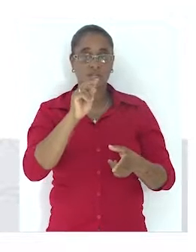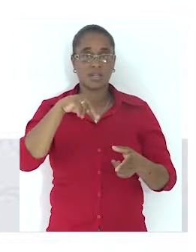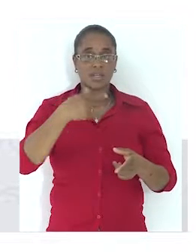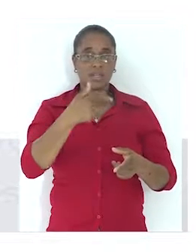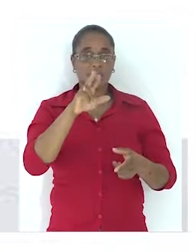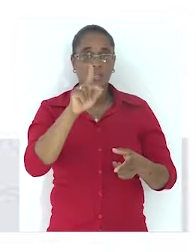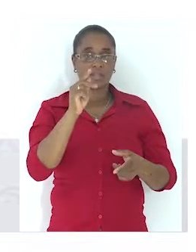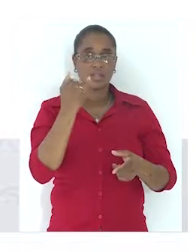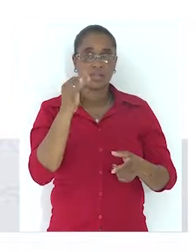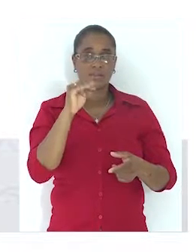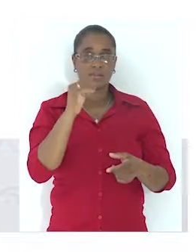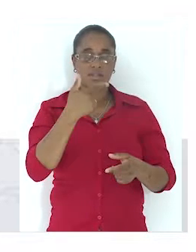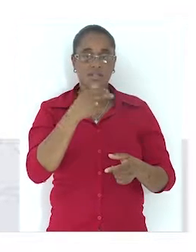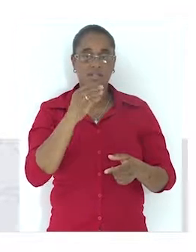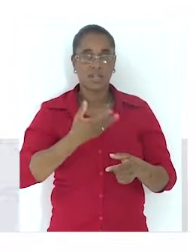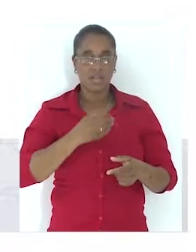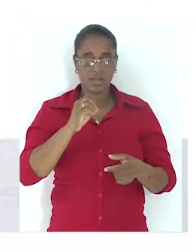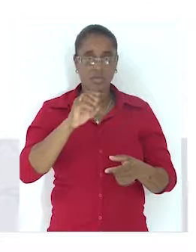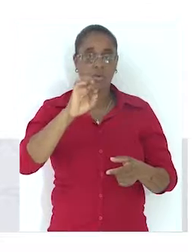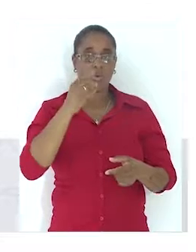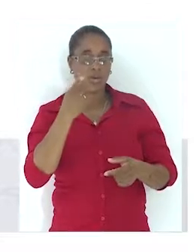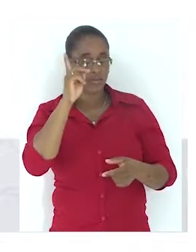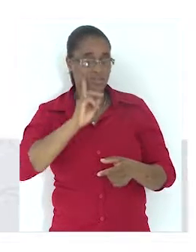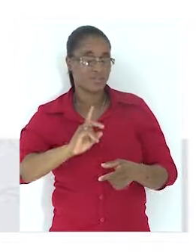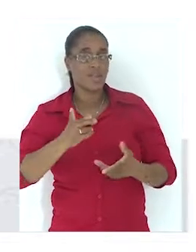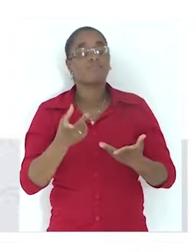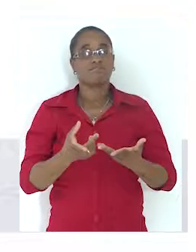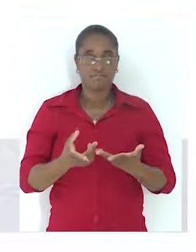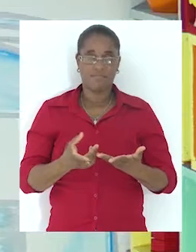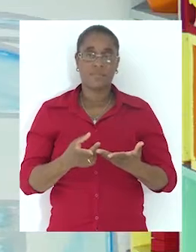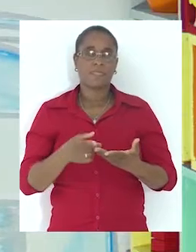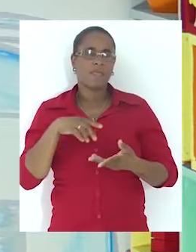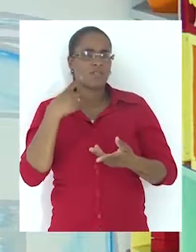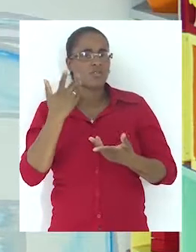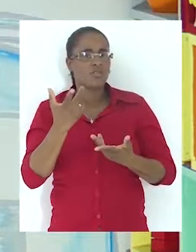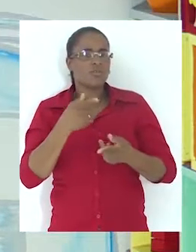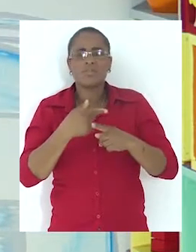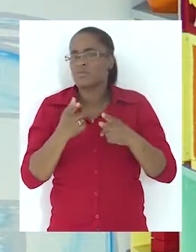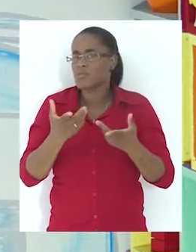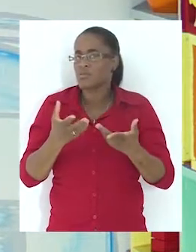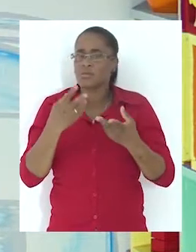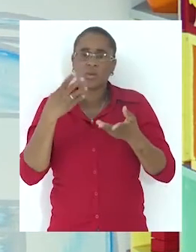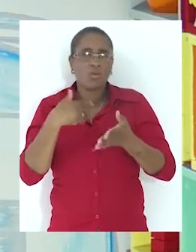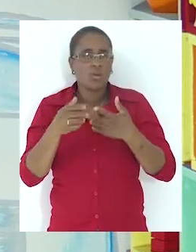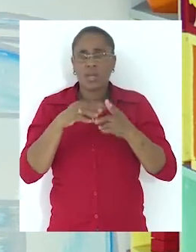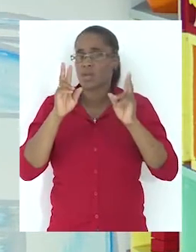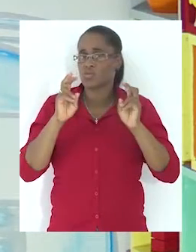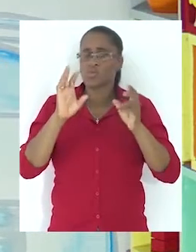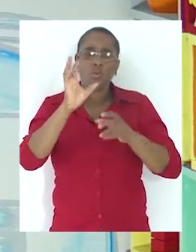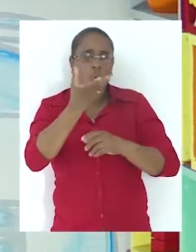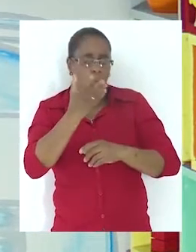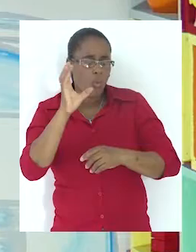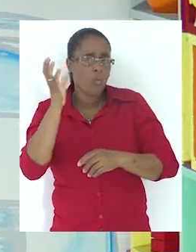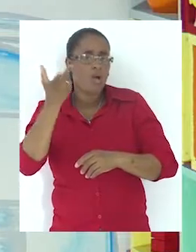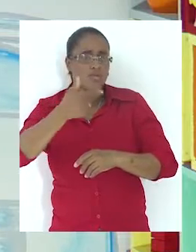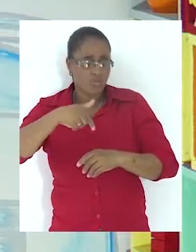declarações e informações sobre determinado assunto. Portanto, quando nós vamos fazer uma entrevista,